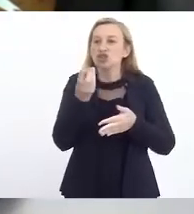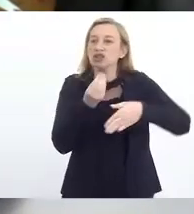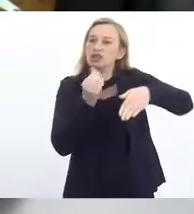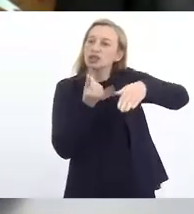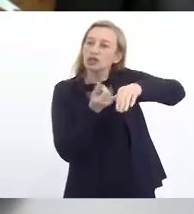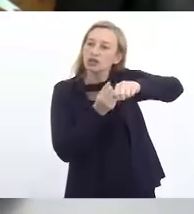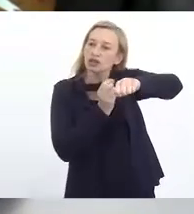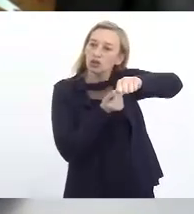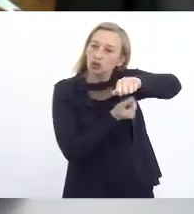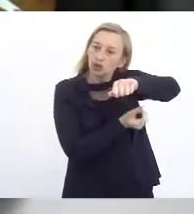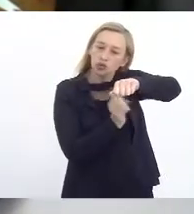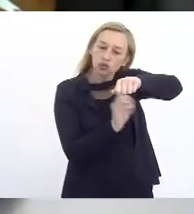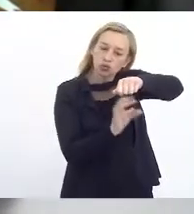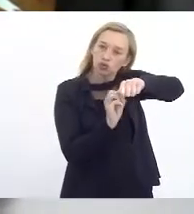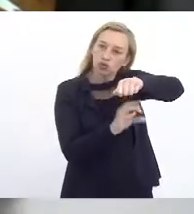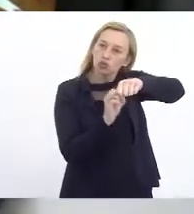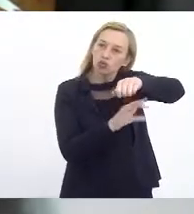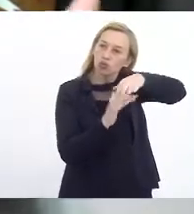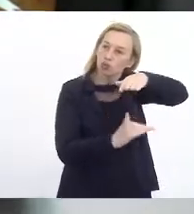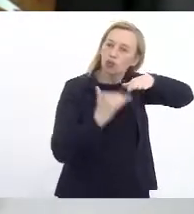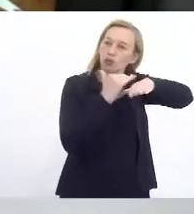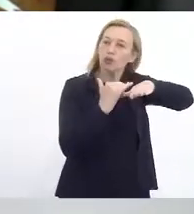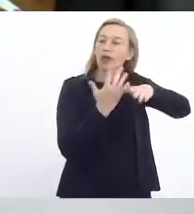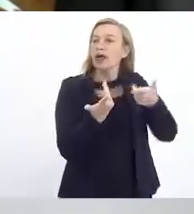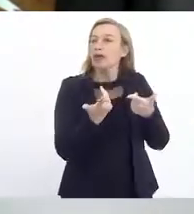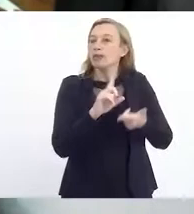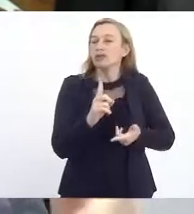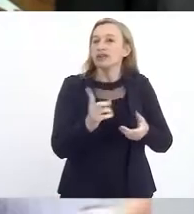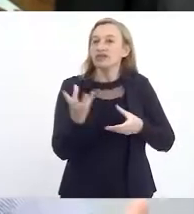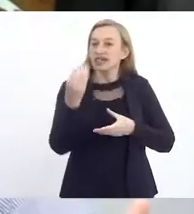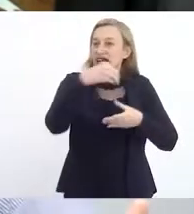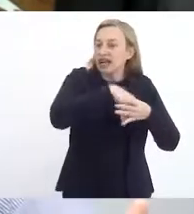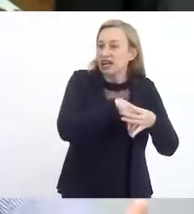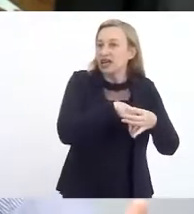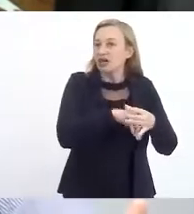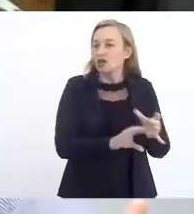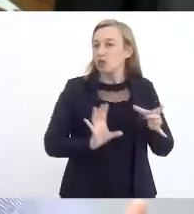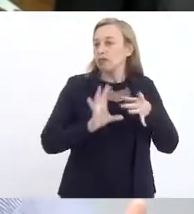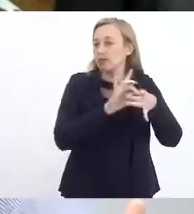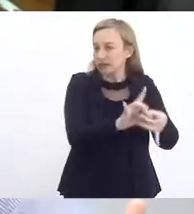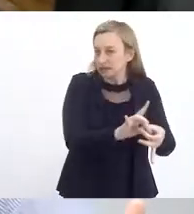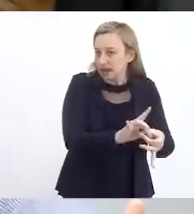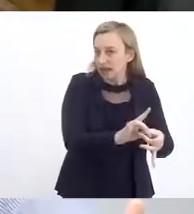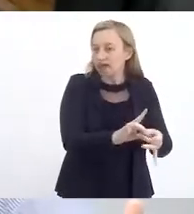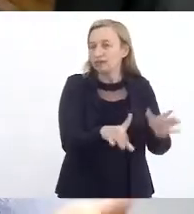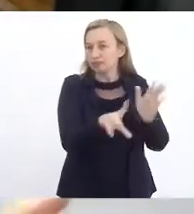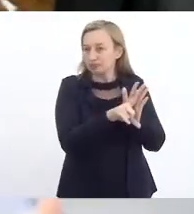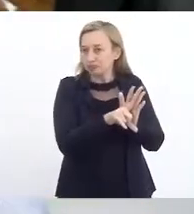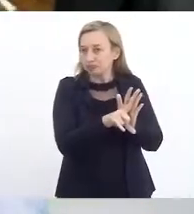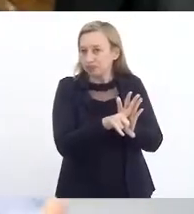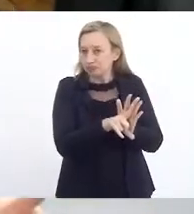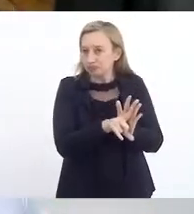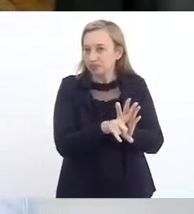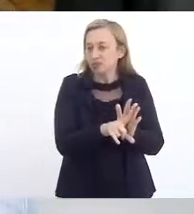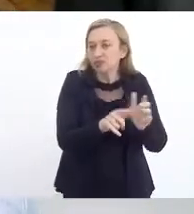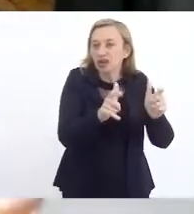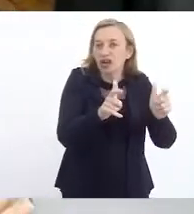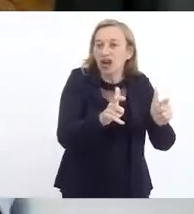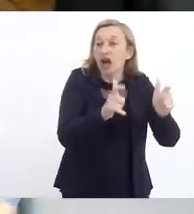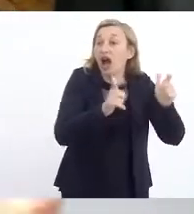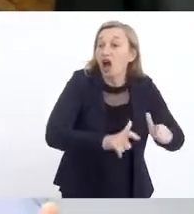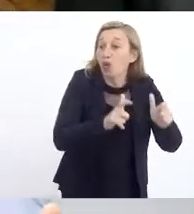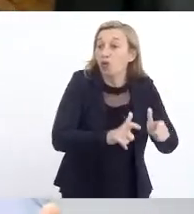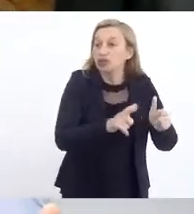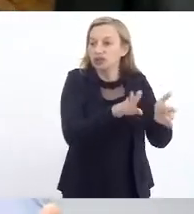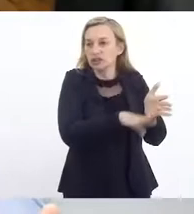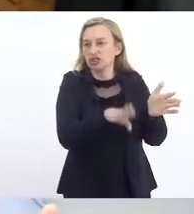deve estar entrando na lei complementar em detalhes, como onde gastar e como gastar. Eu